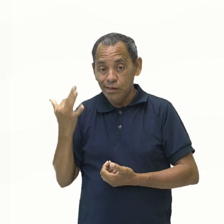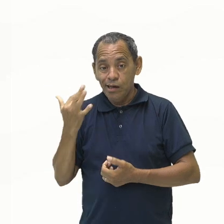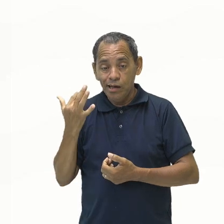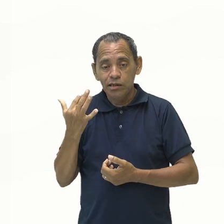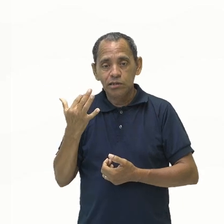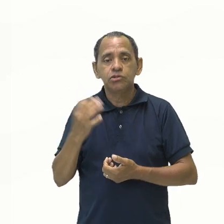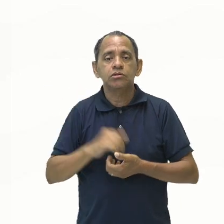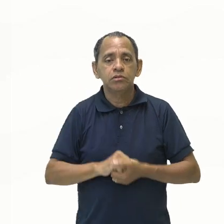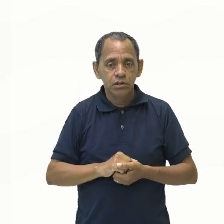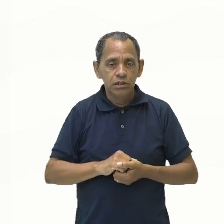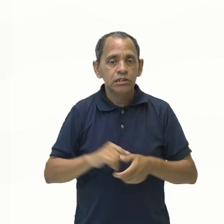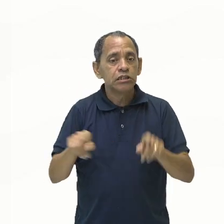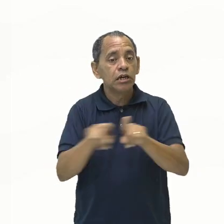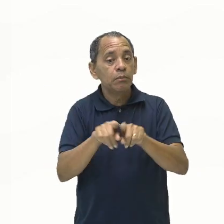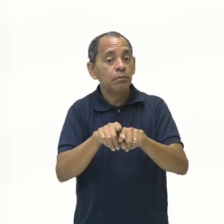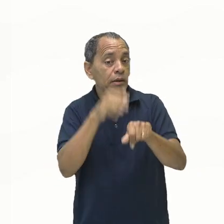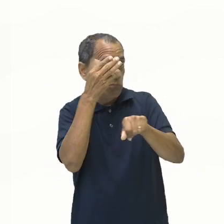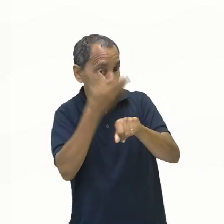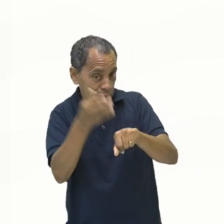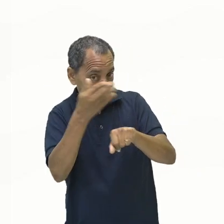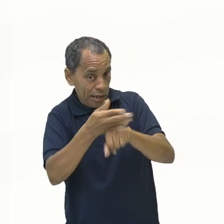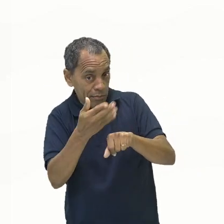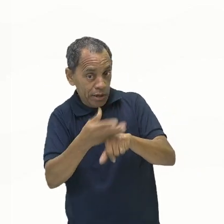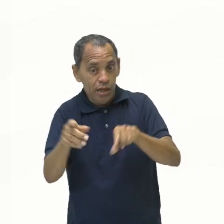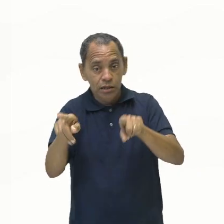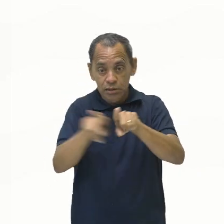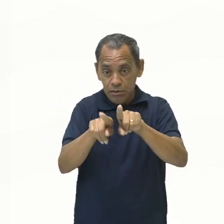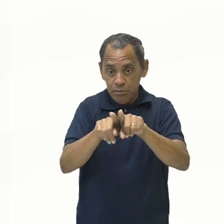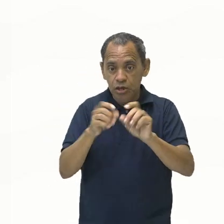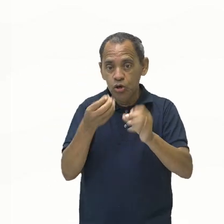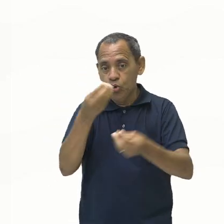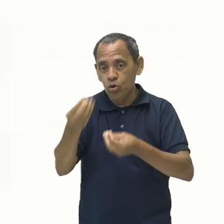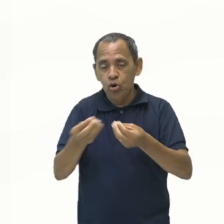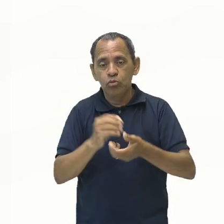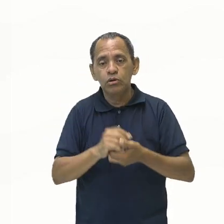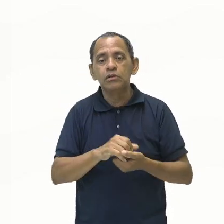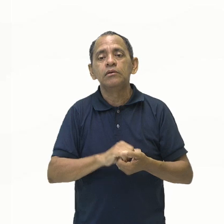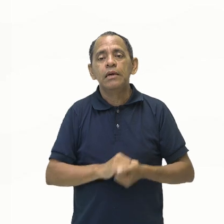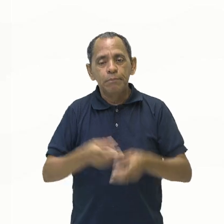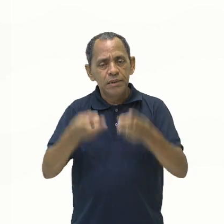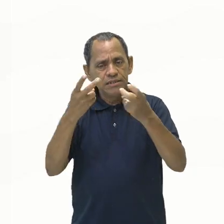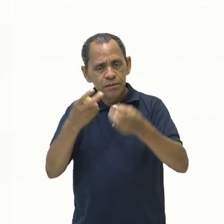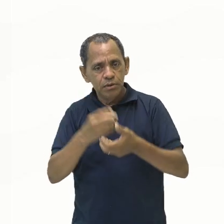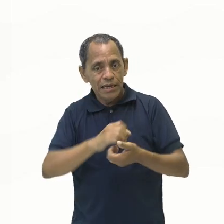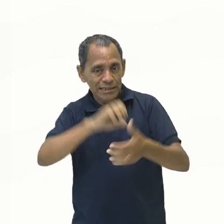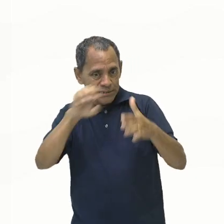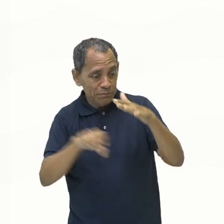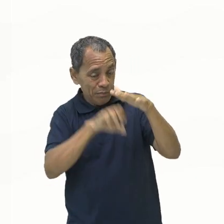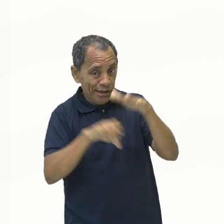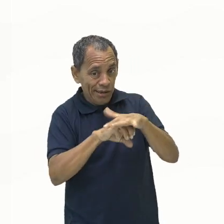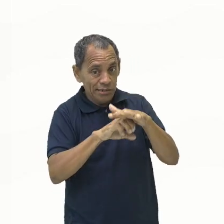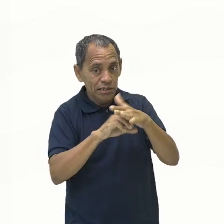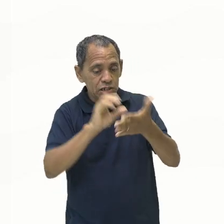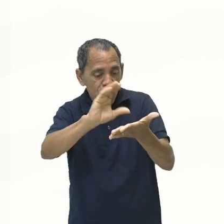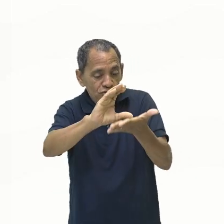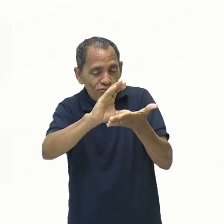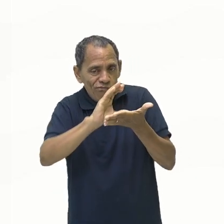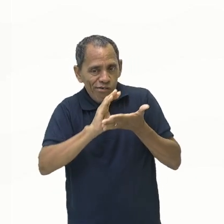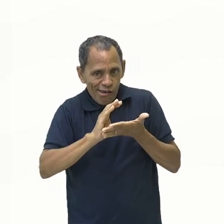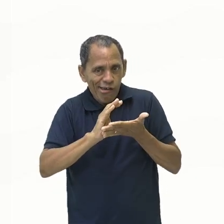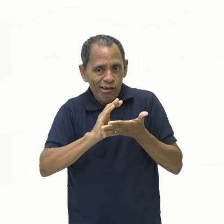a gente estava comentando, né? A respeito de como essas empresas, elas investem em